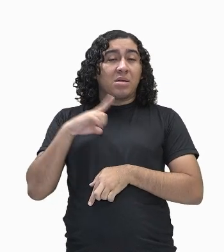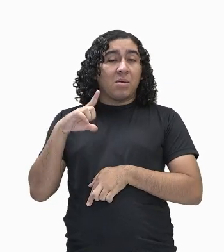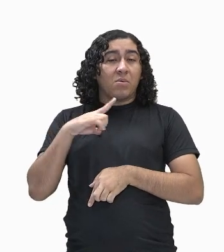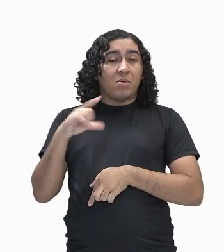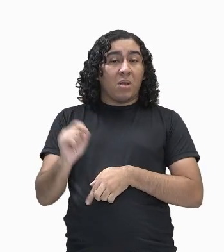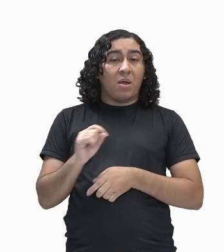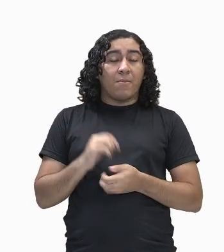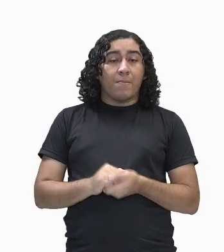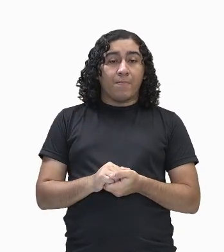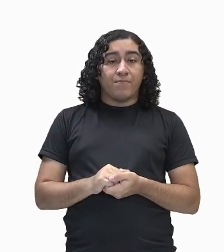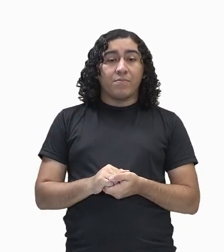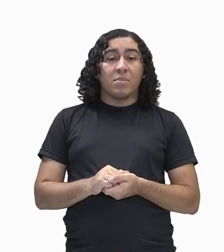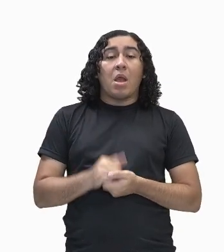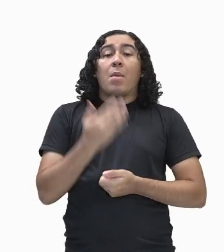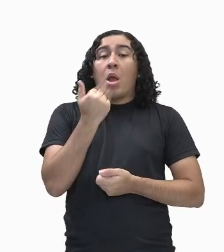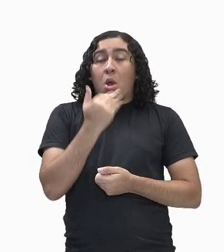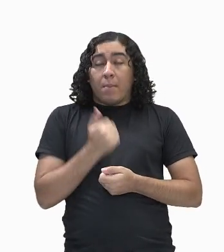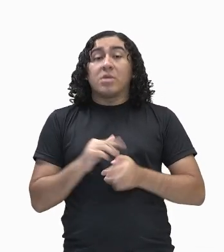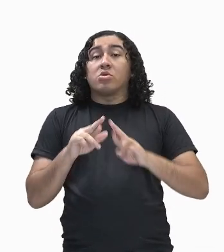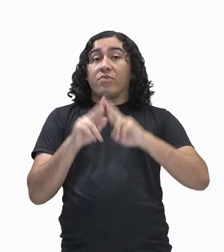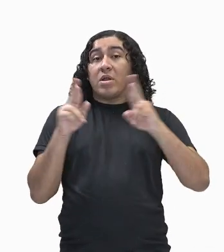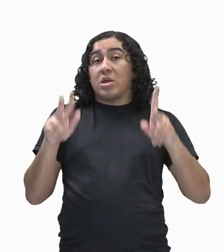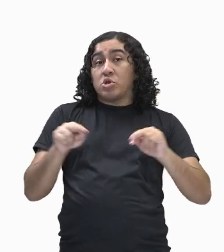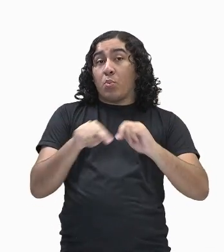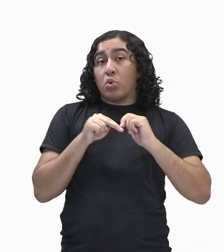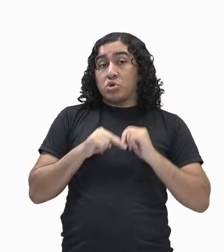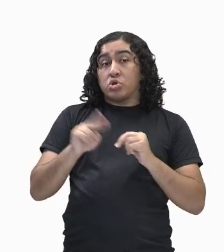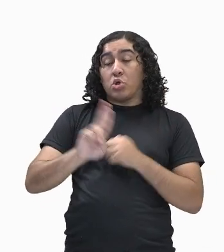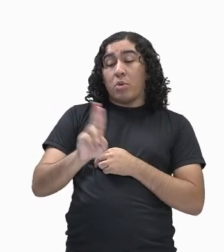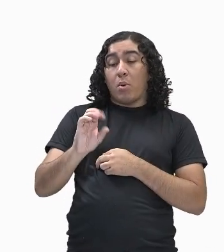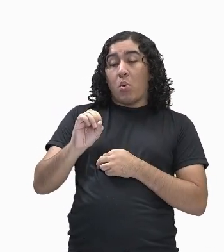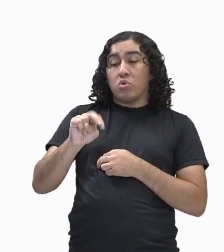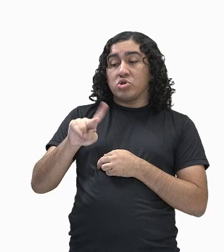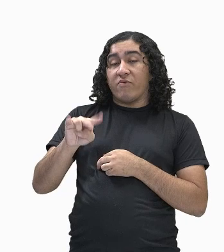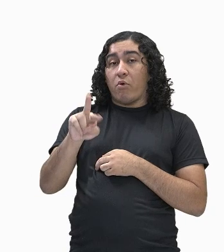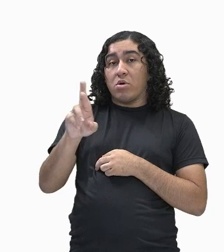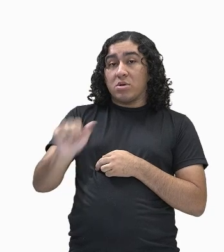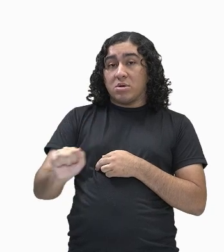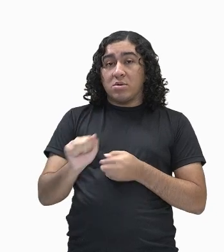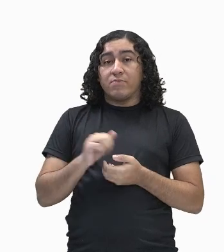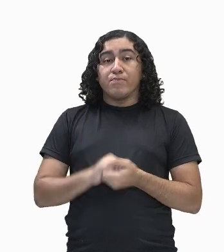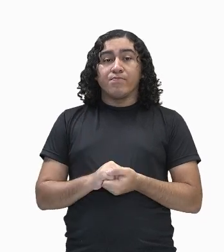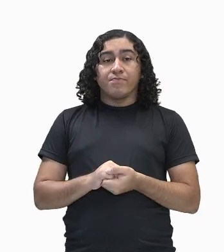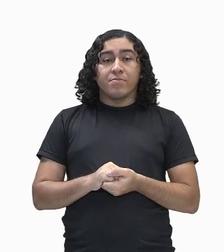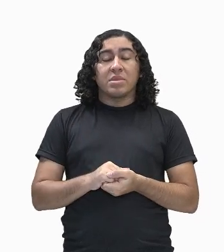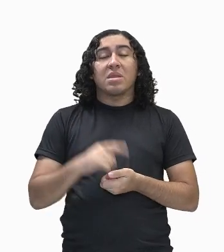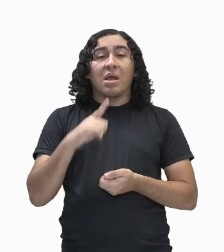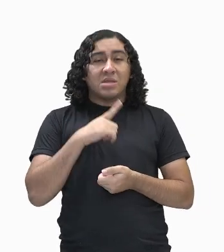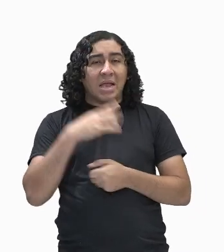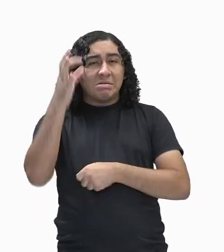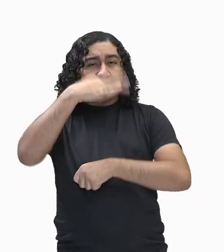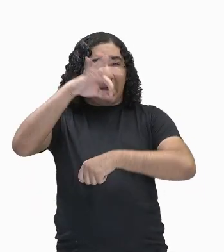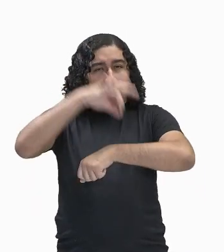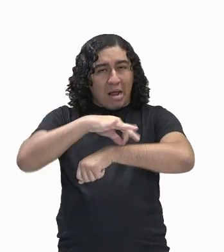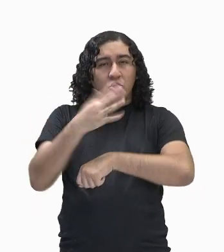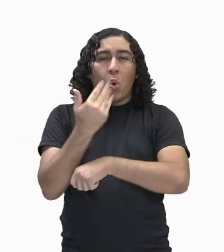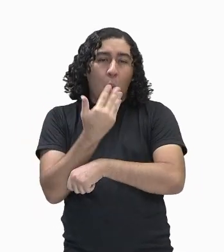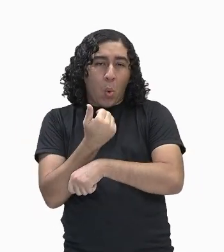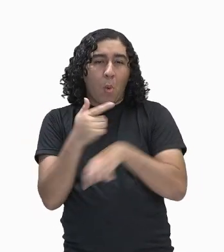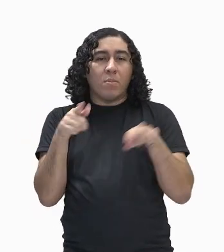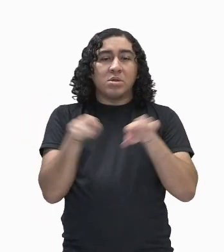têm uma dieta variável, por isso elas são onívoras, geralmente composta por insetos dessa